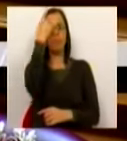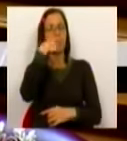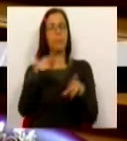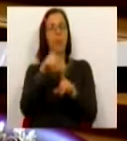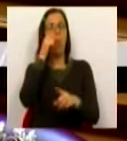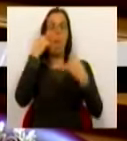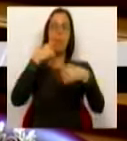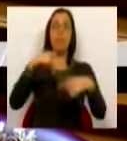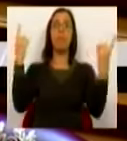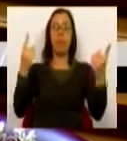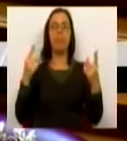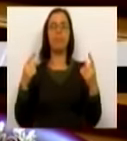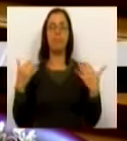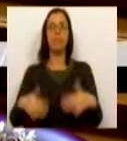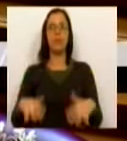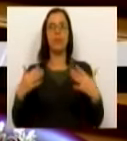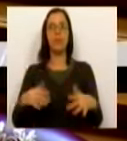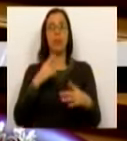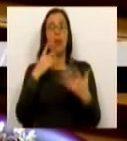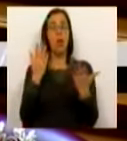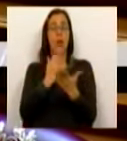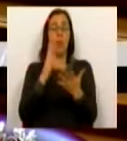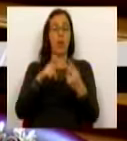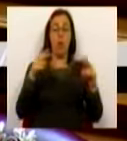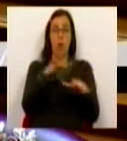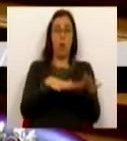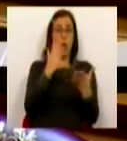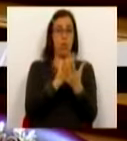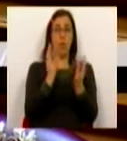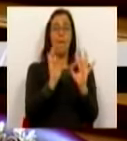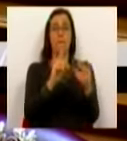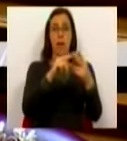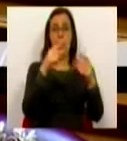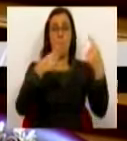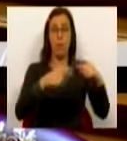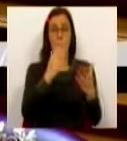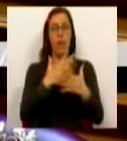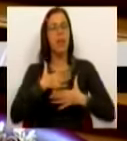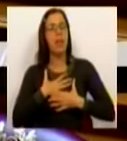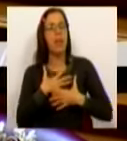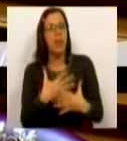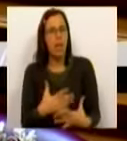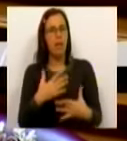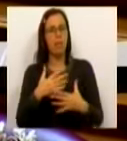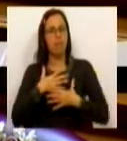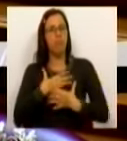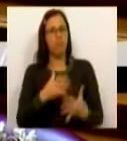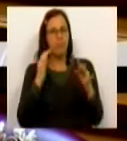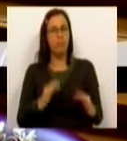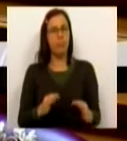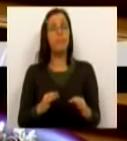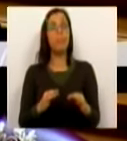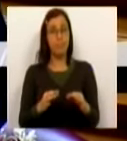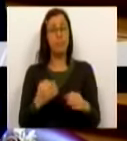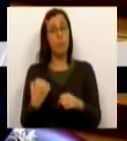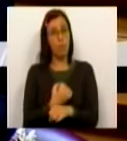como homem público ultrapassa largamente as fronteiras do município que serviu com total dedicação e devoção. Para